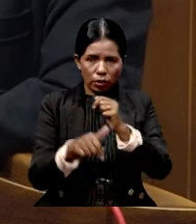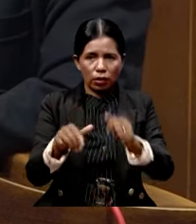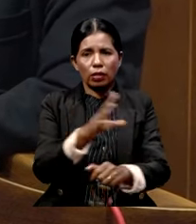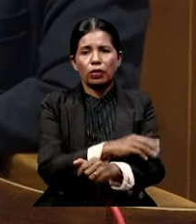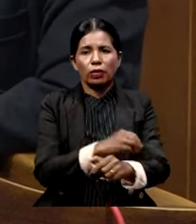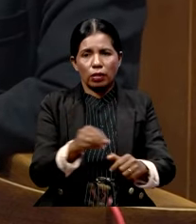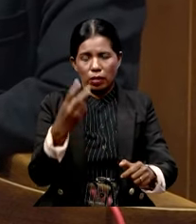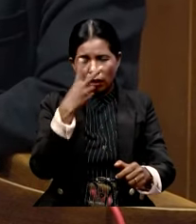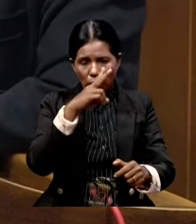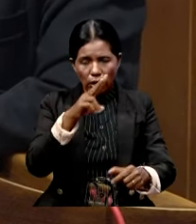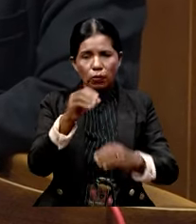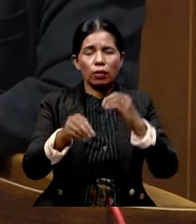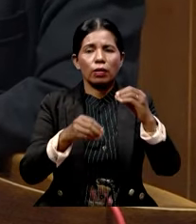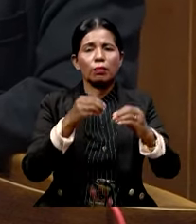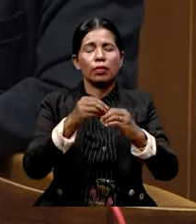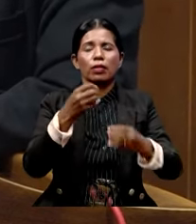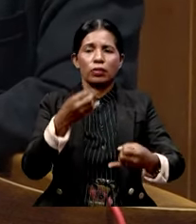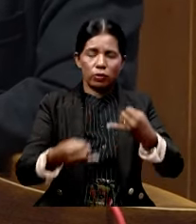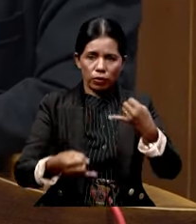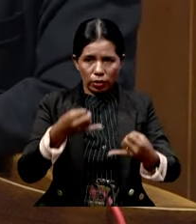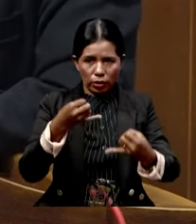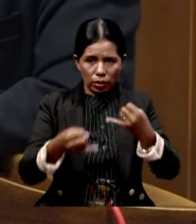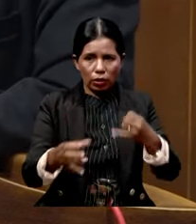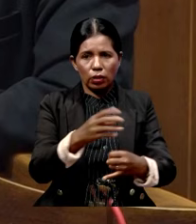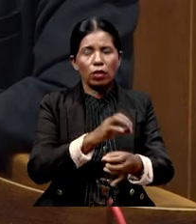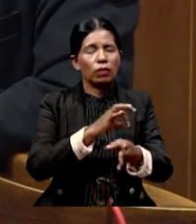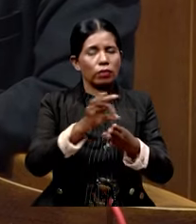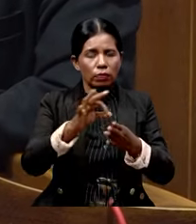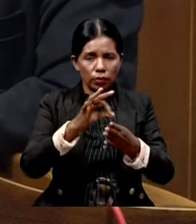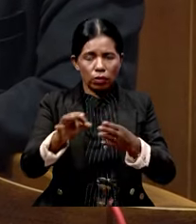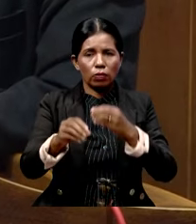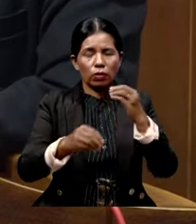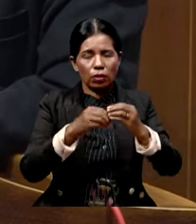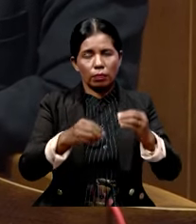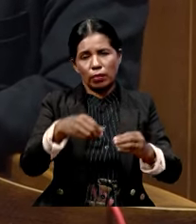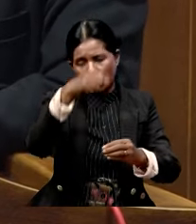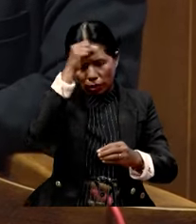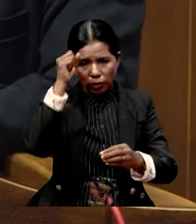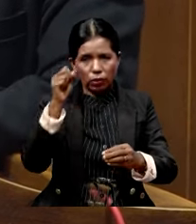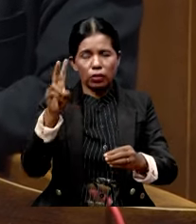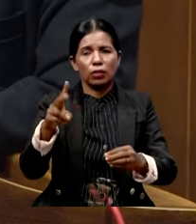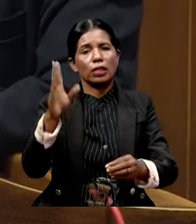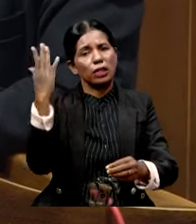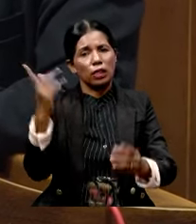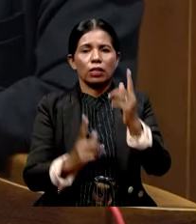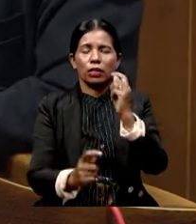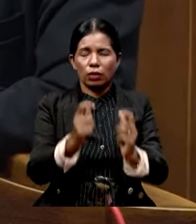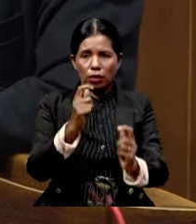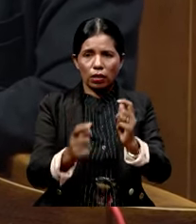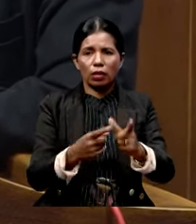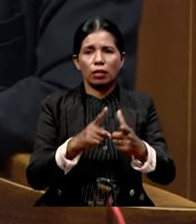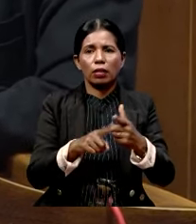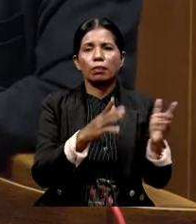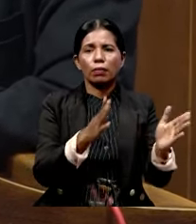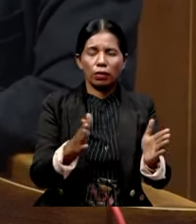dimensão da justiça, isto é, a dimensão da formação de magistrados, dos tribunais, da preparação